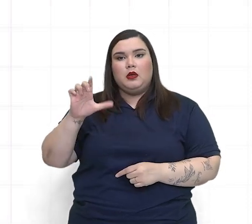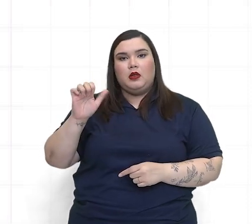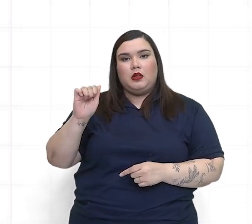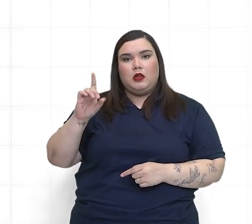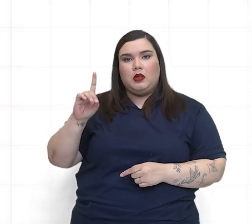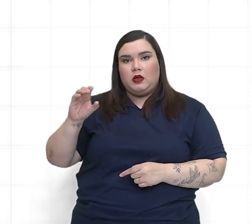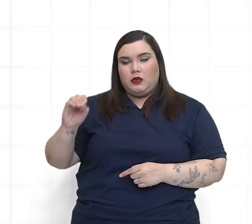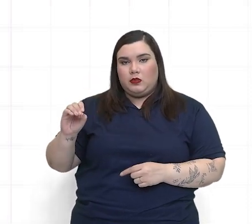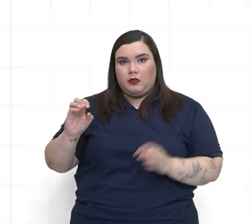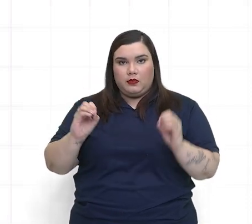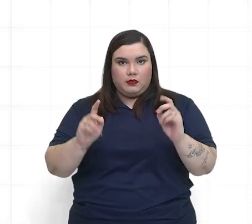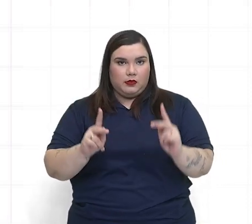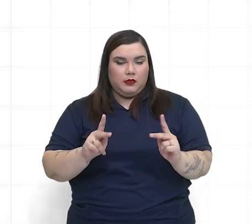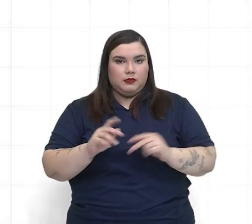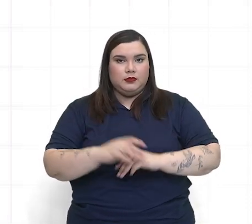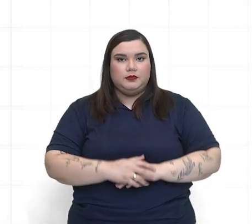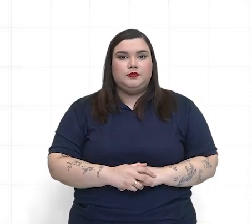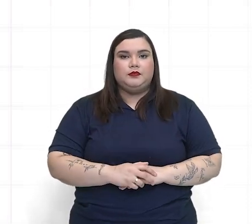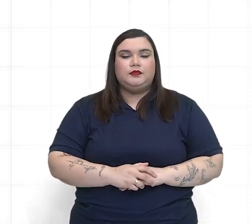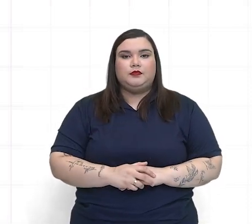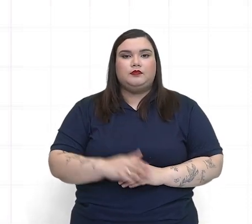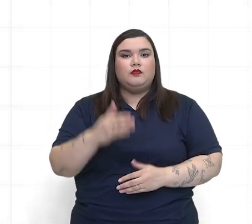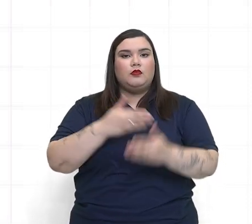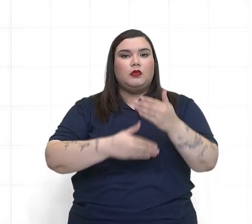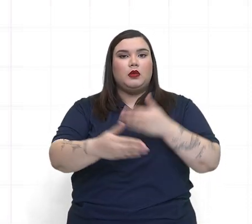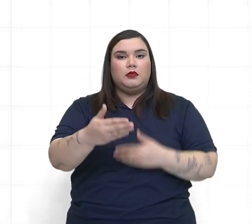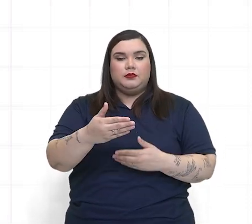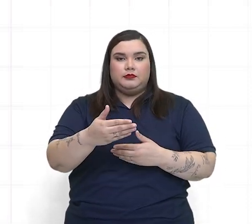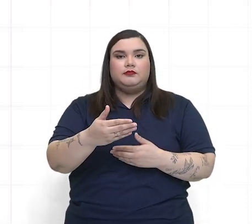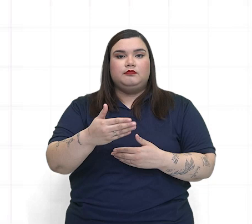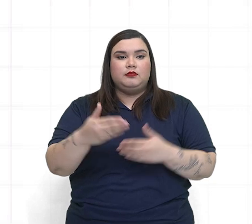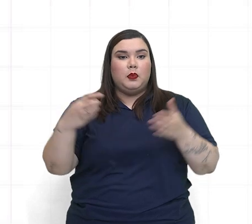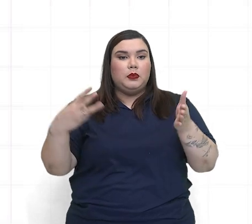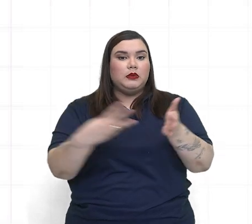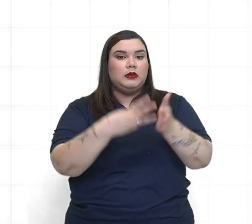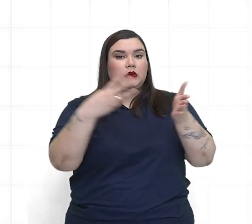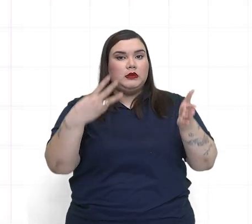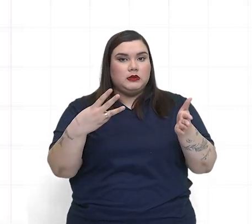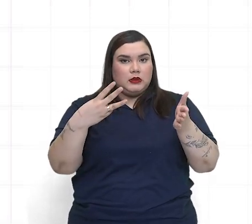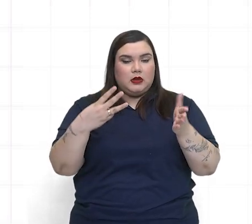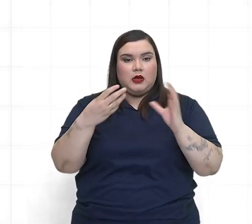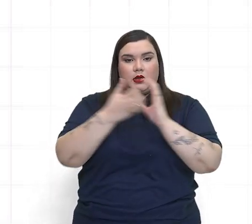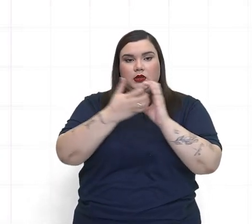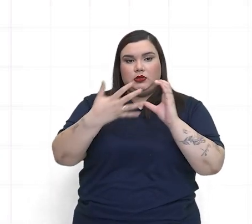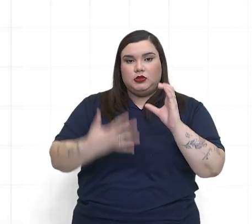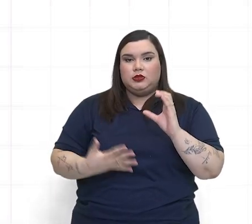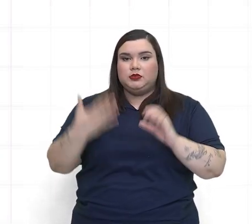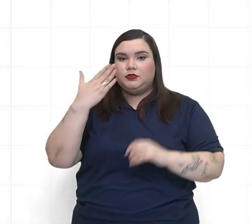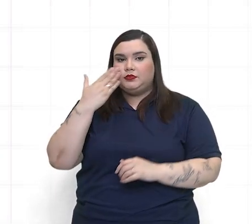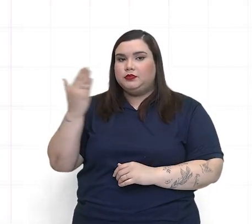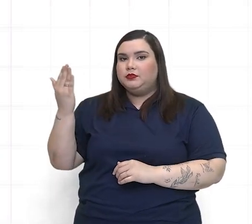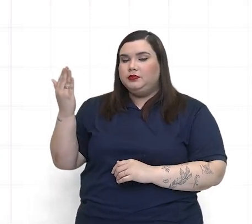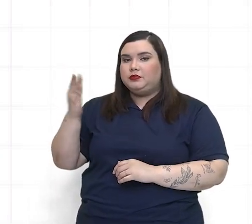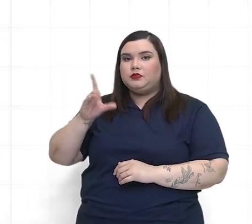lado. Beleza? Vamos ver agora o próximo elemento do nosso polígono aqui, ó.